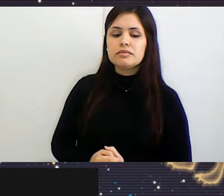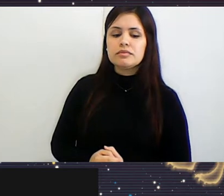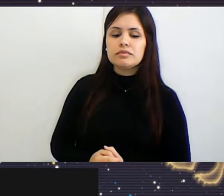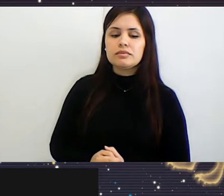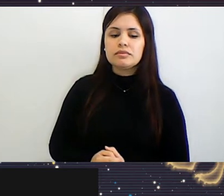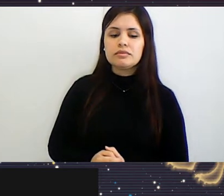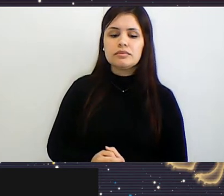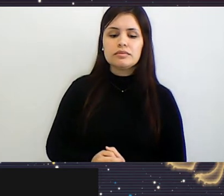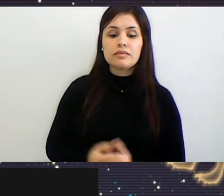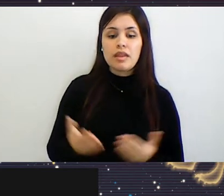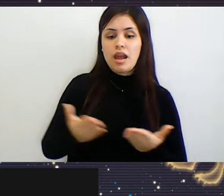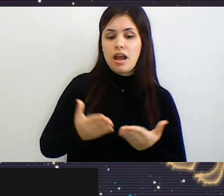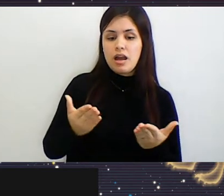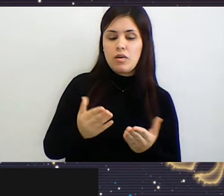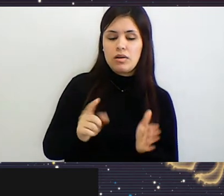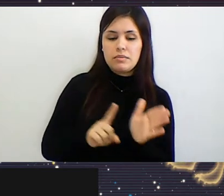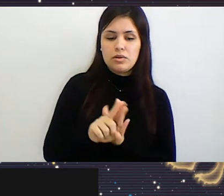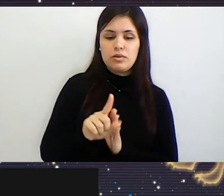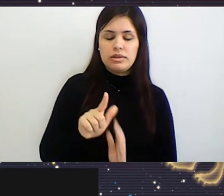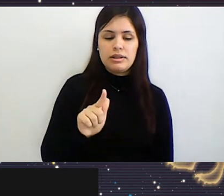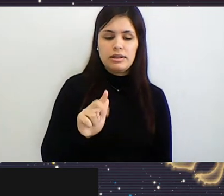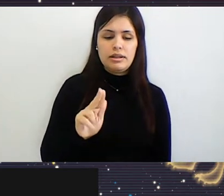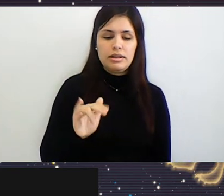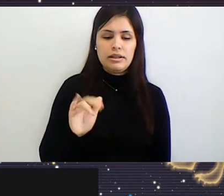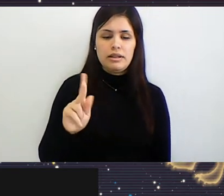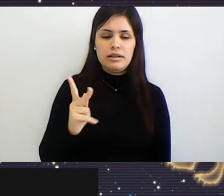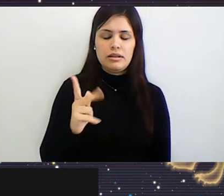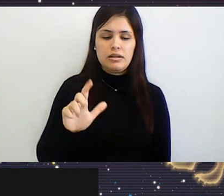Ok, agora do Guilherme Pacheco. Boa tarde, Mariane.